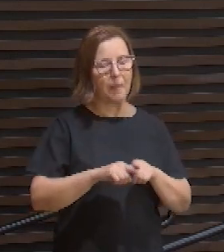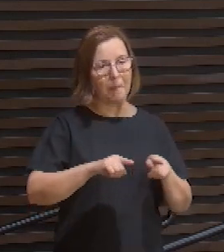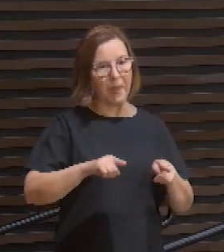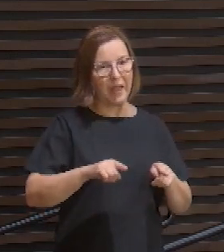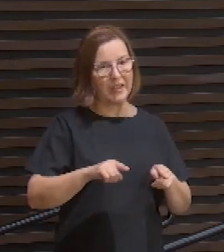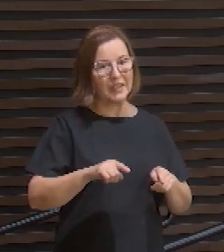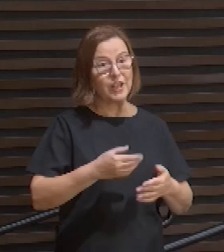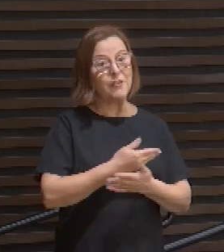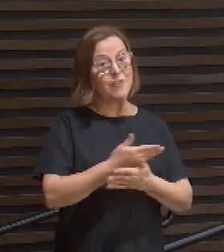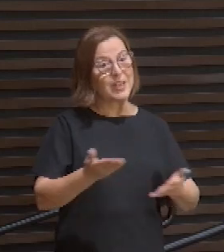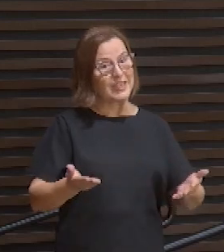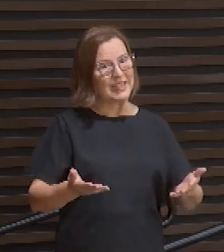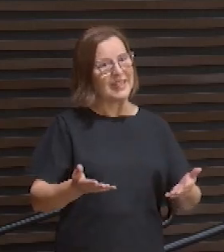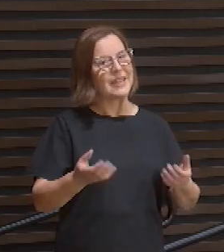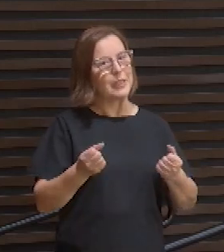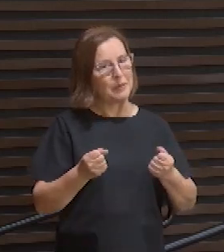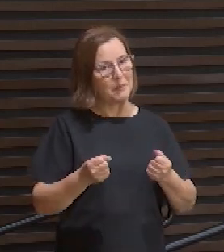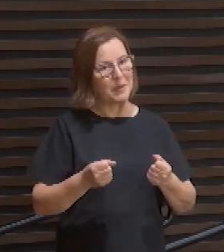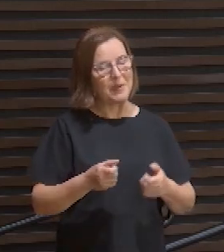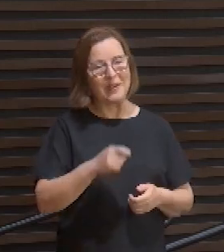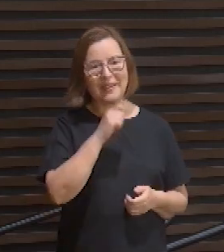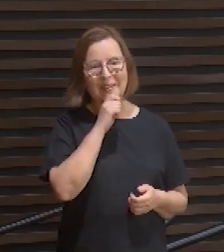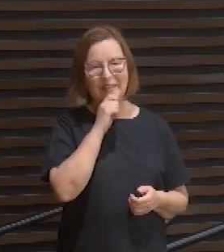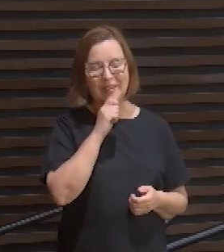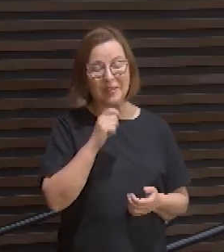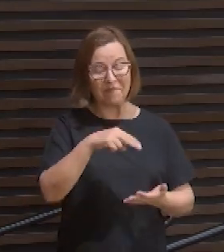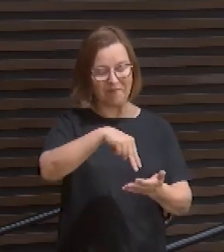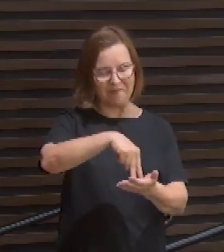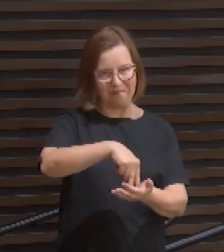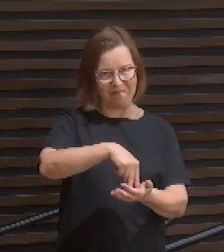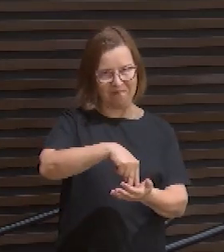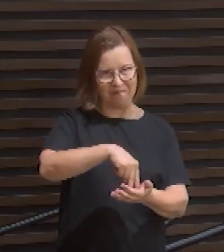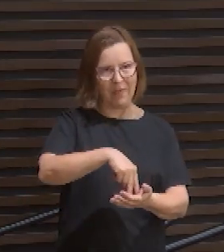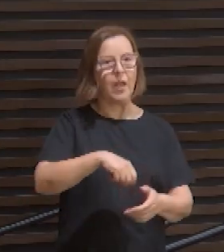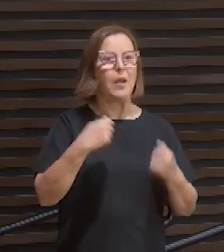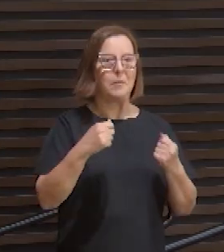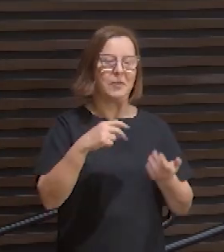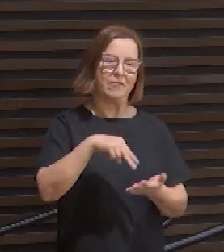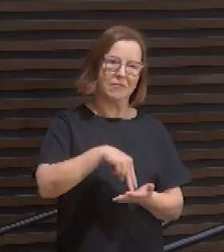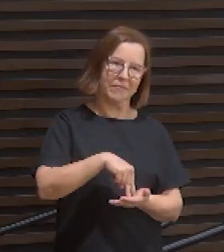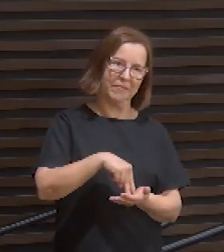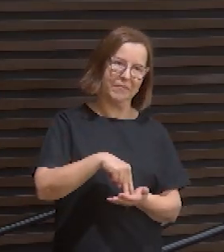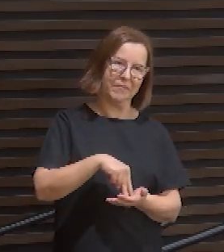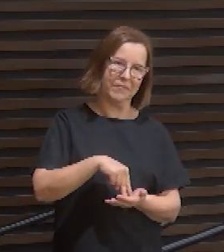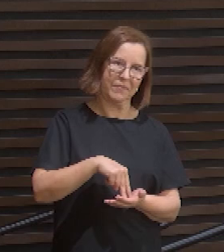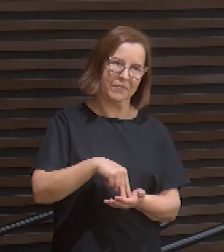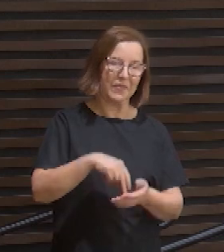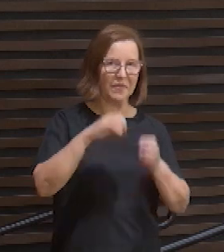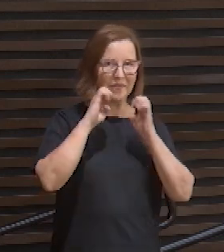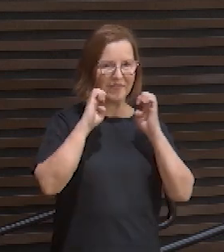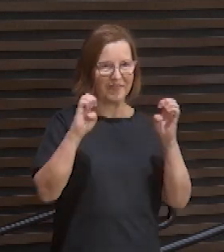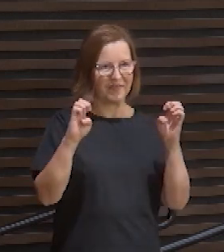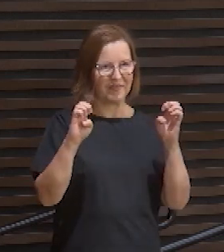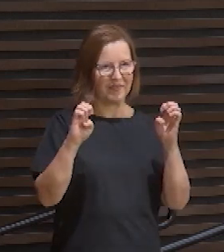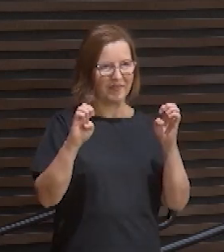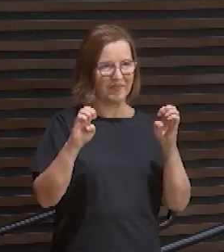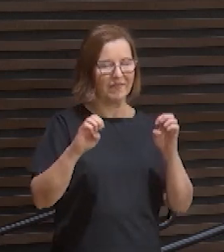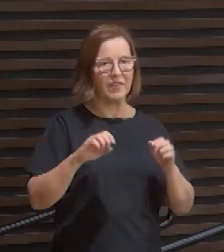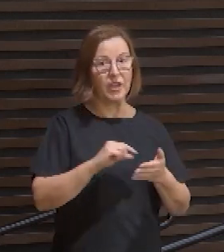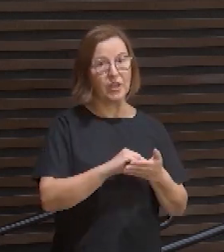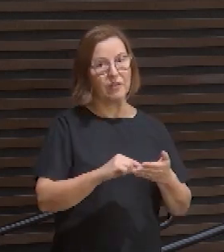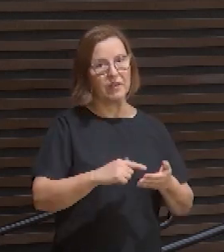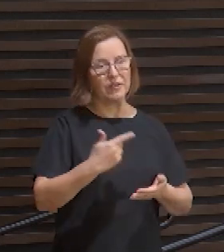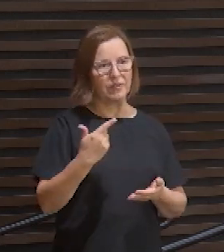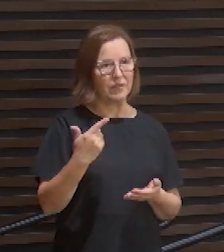recebestes e no qual ainda perseverais. É preciso perseverar no Evangelho. Ele diz no verso 2, como